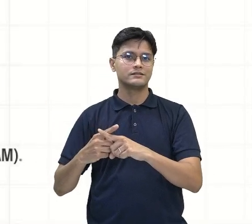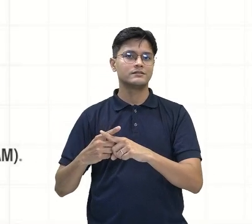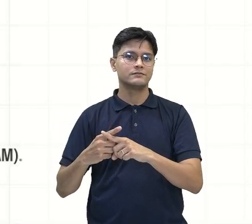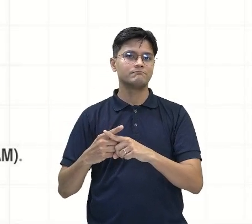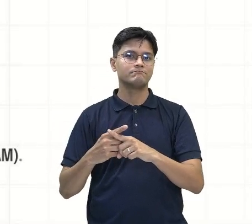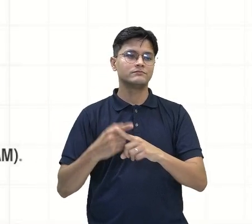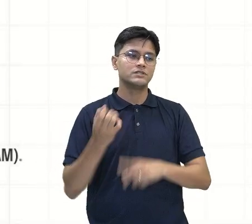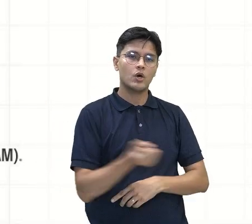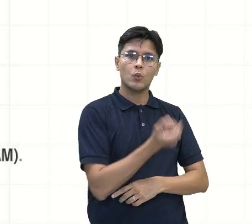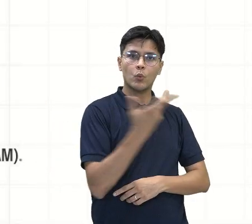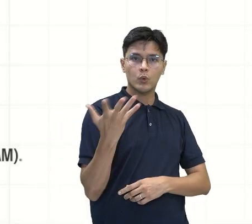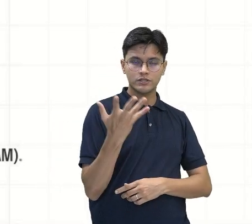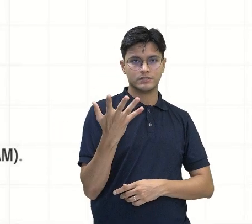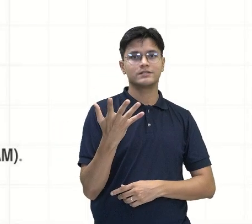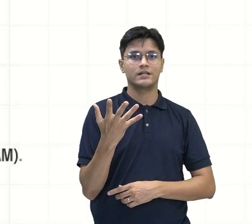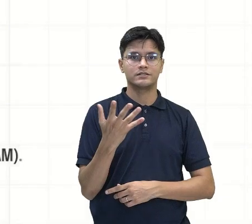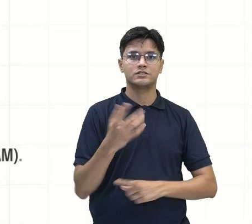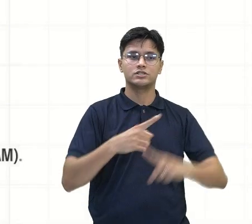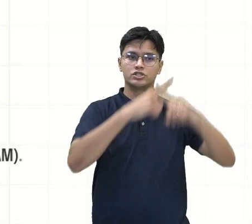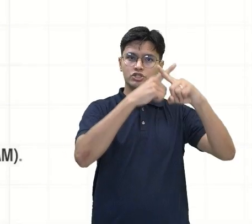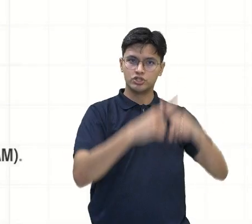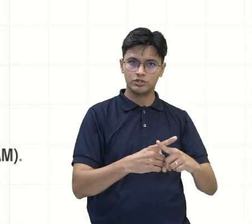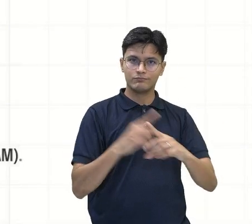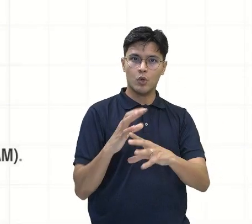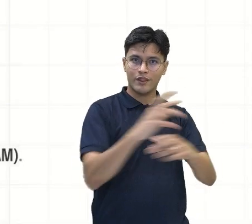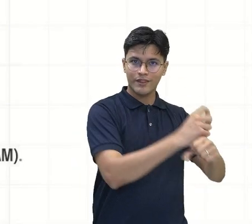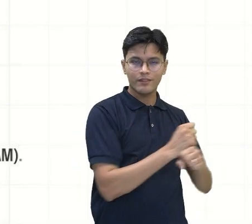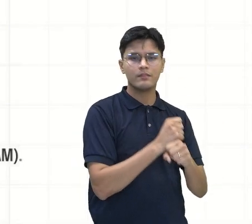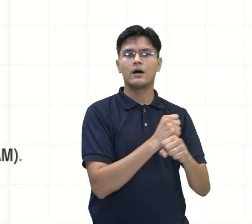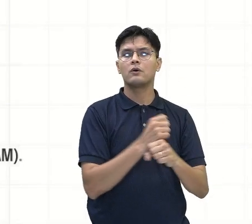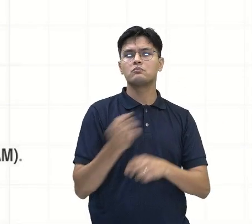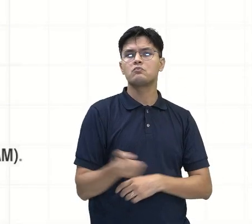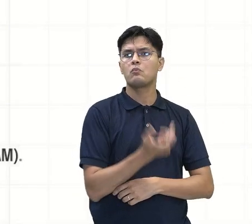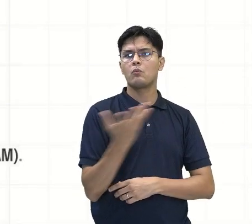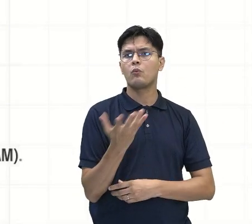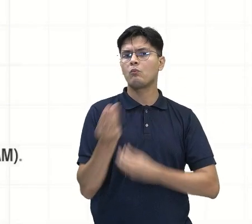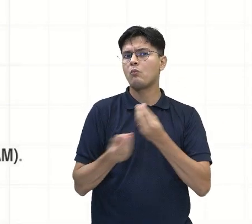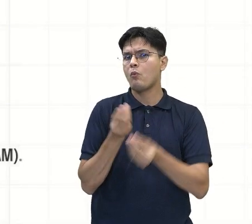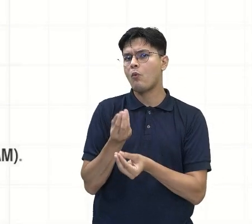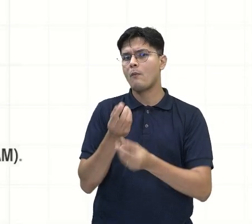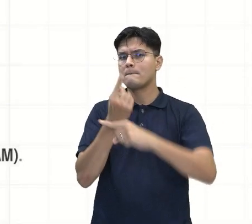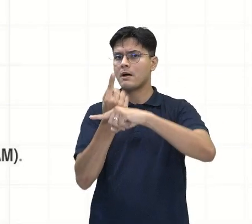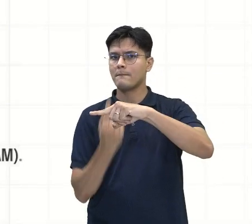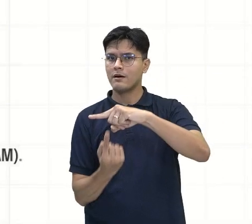jogos disputados é de 13